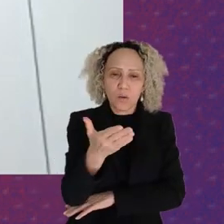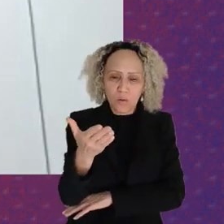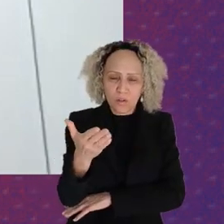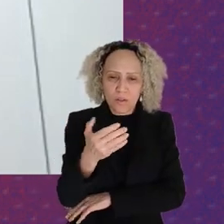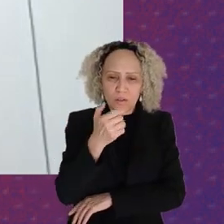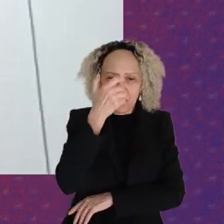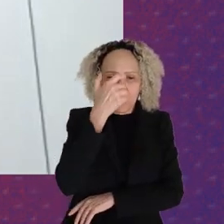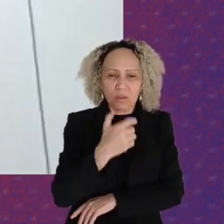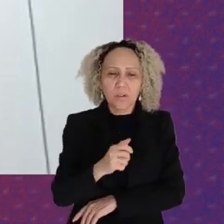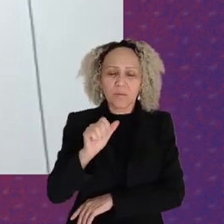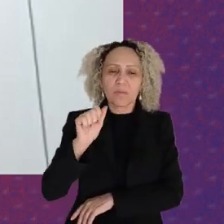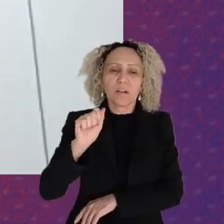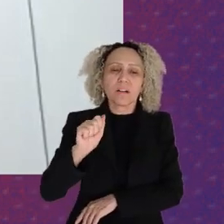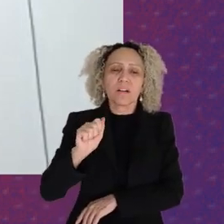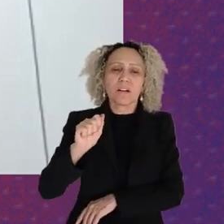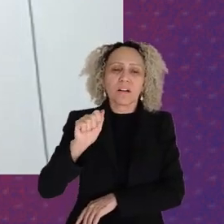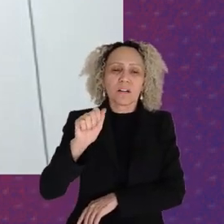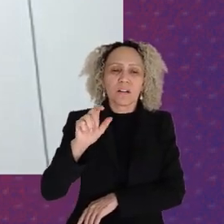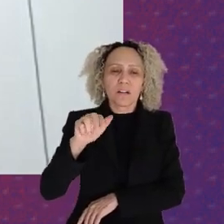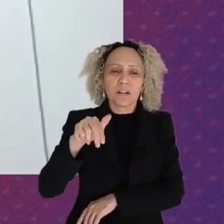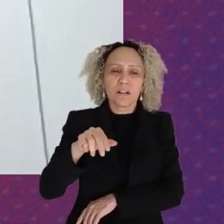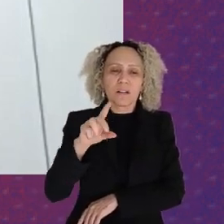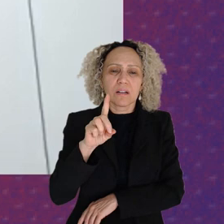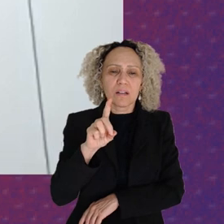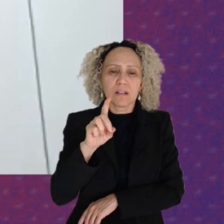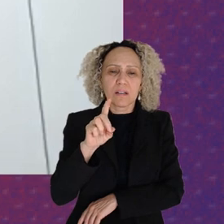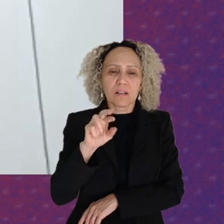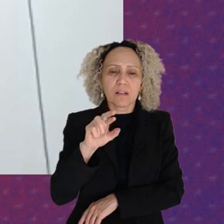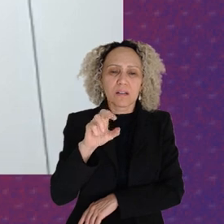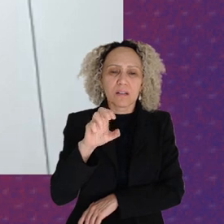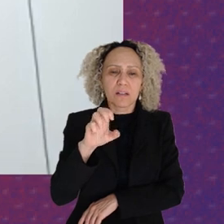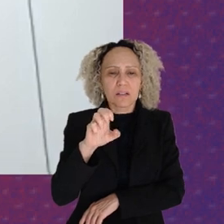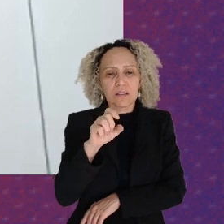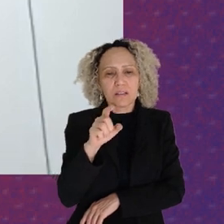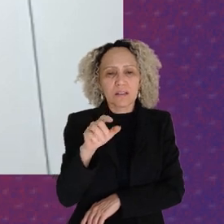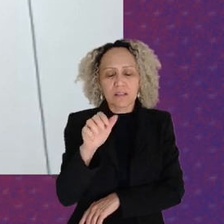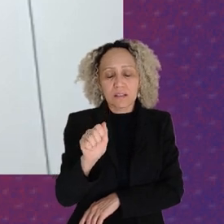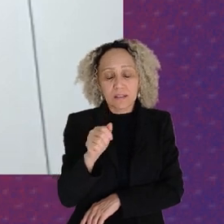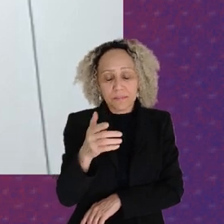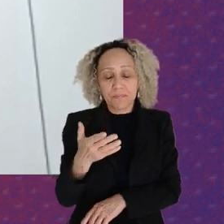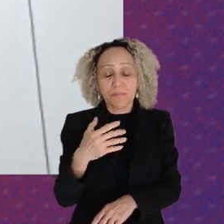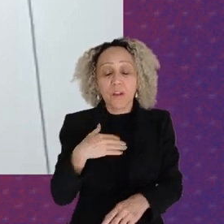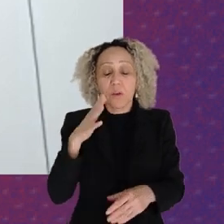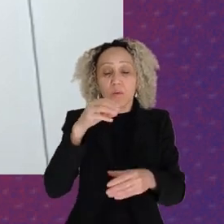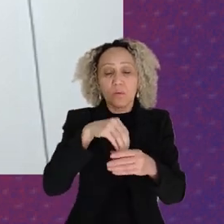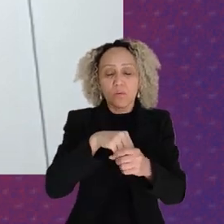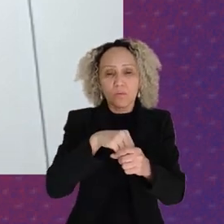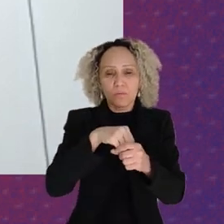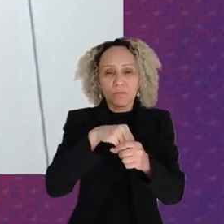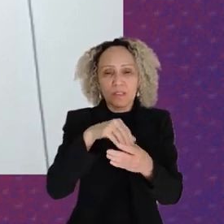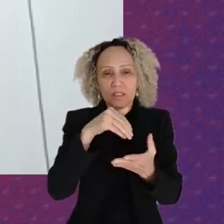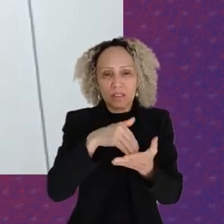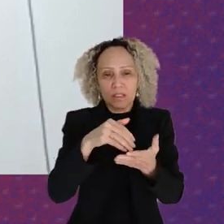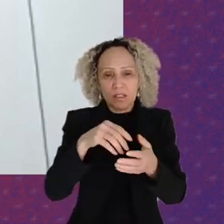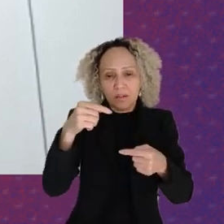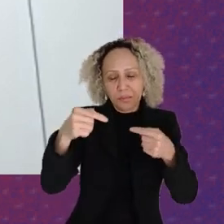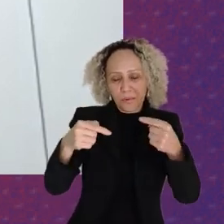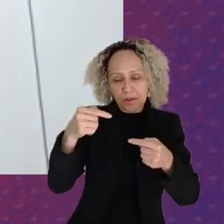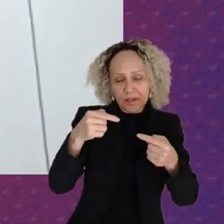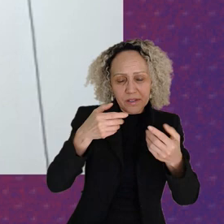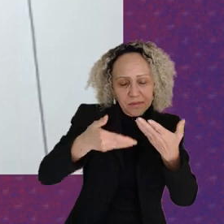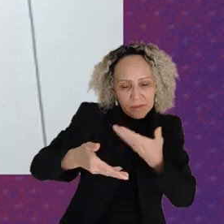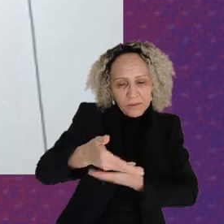eu estou coordenadora de participação política na Secretaria de Articulação Institucional, Ações Temáticas e